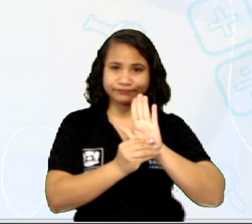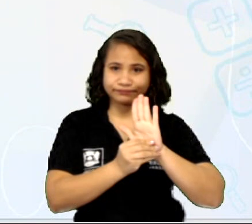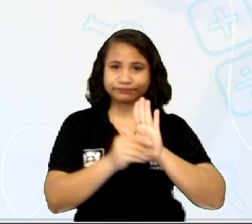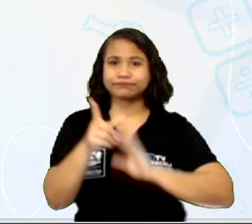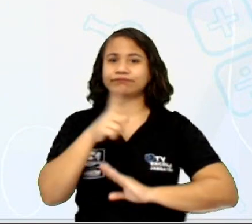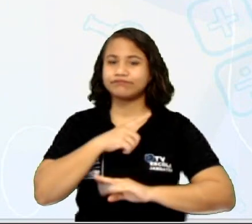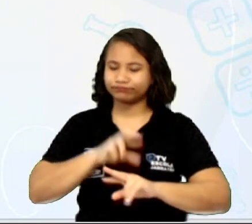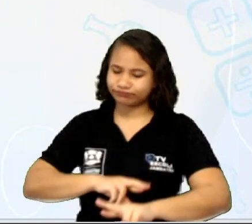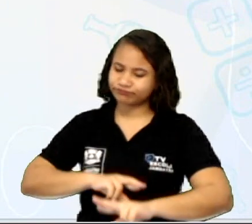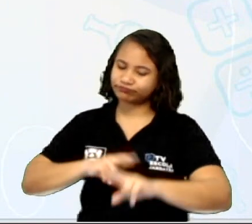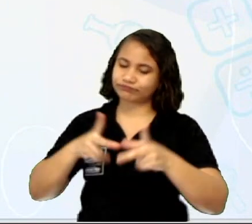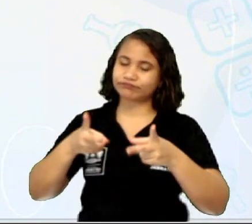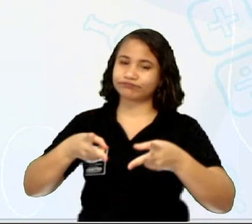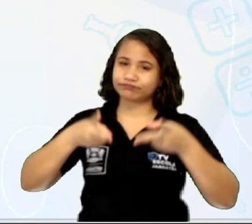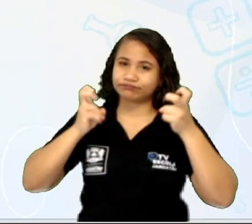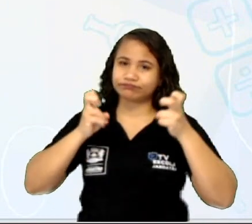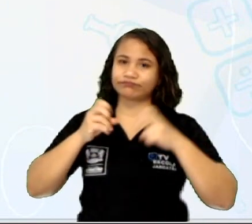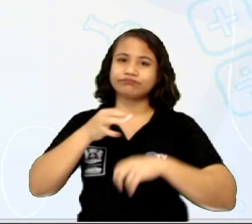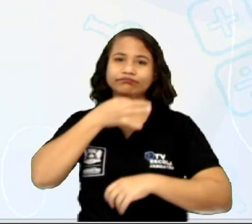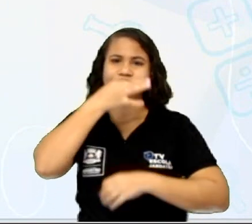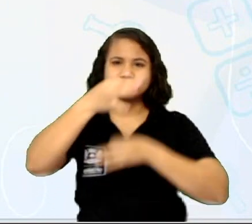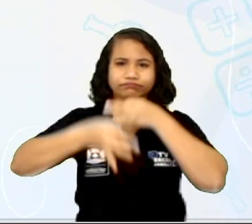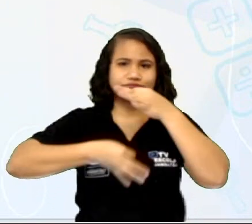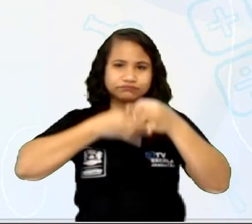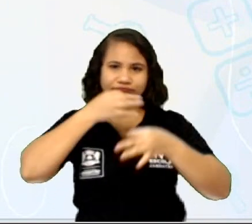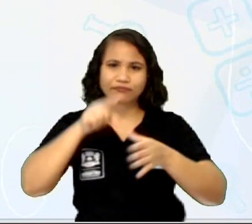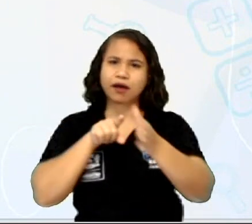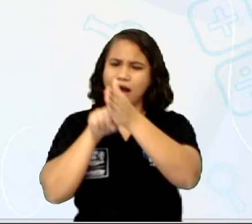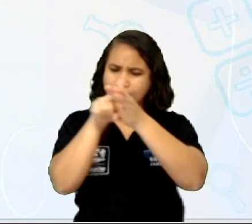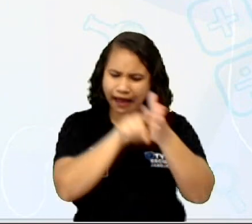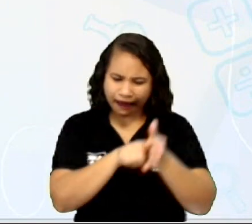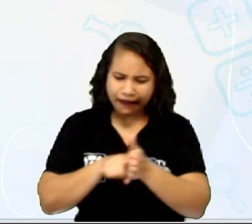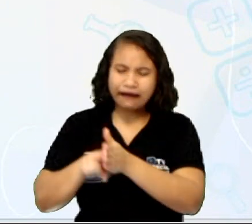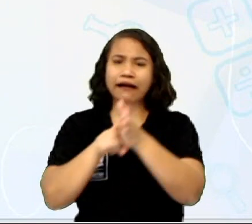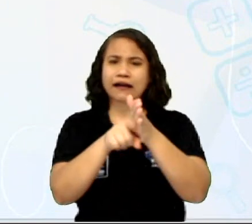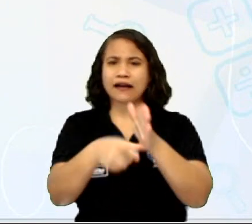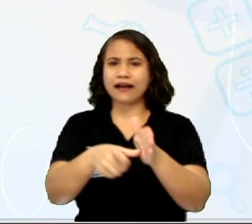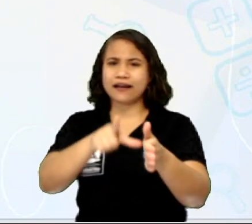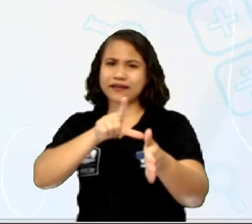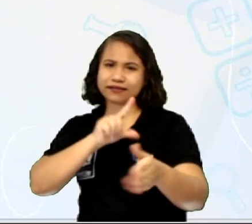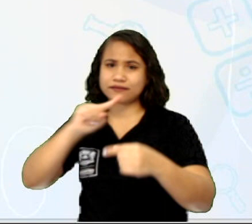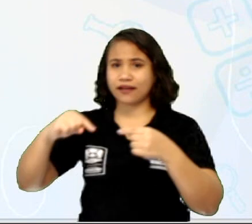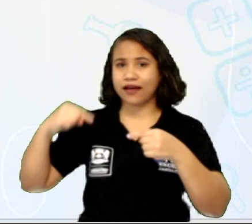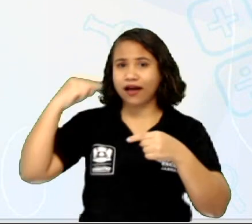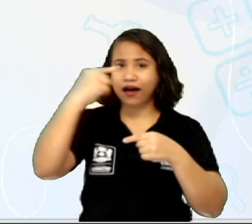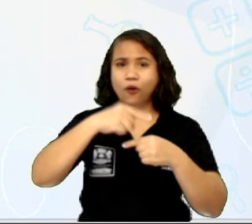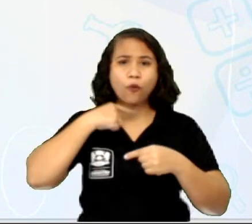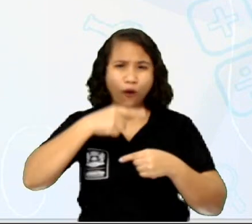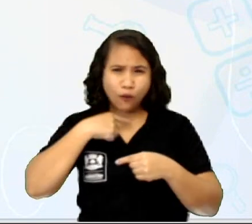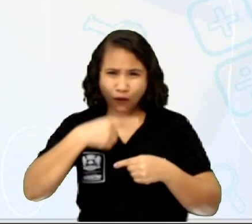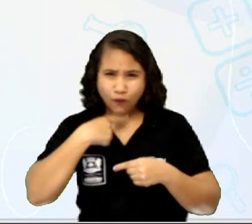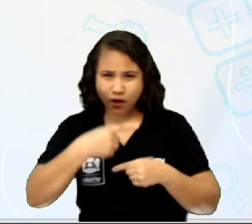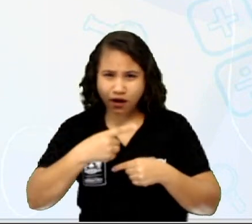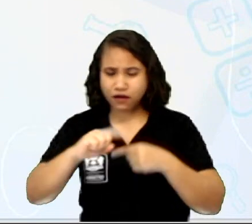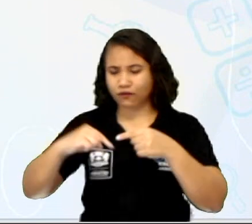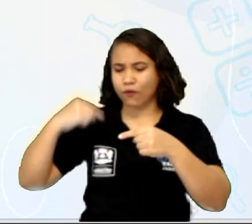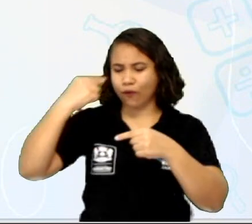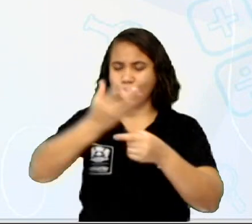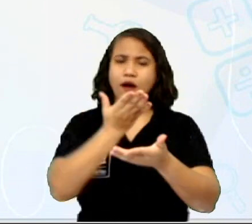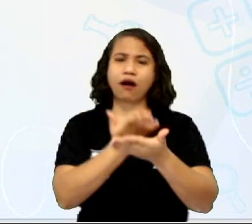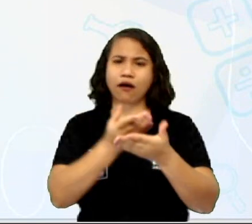agora tem uma diferença Zinho aqui que eu inclusive sugerir que vocês façam uma pesquisa Se não conseguir a gente na próxima aula a gente discutir essa questão